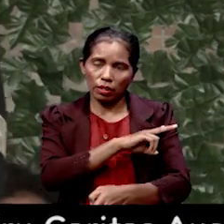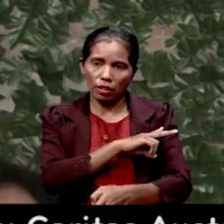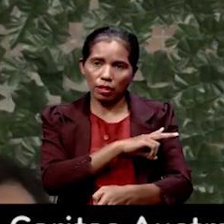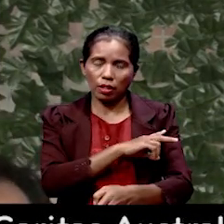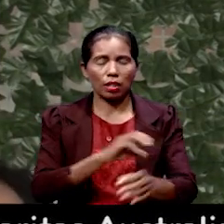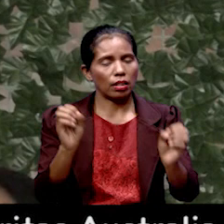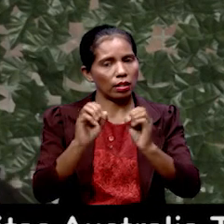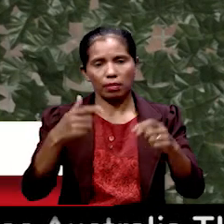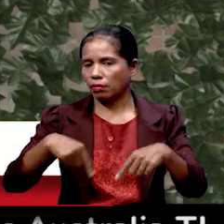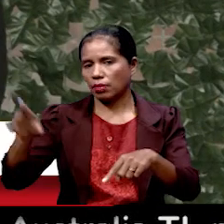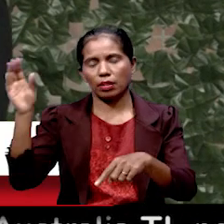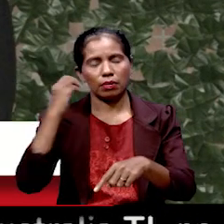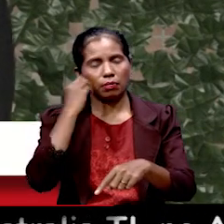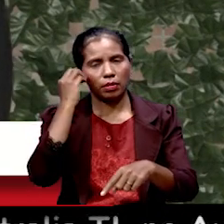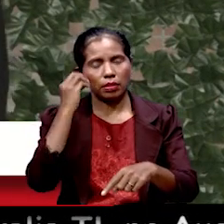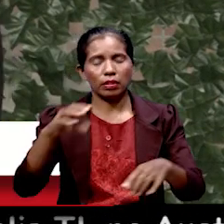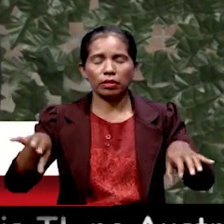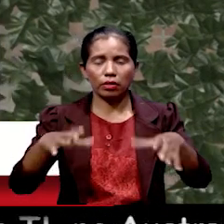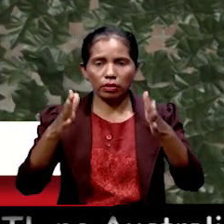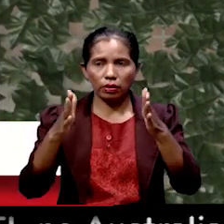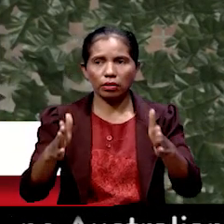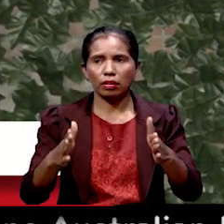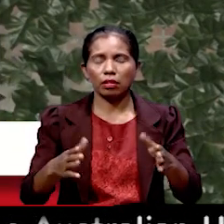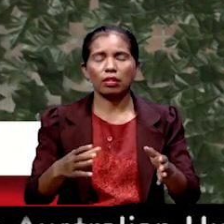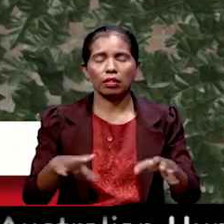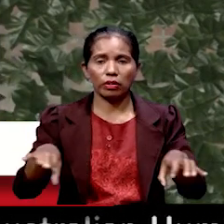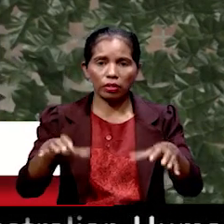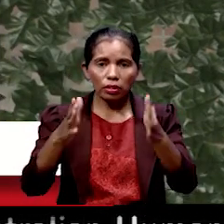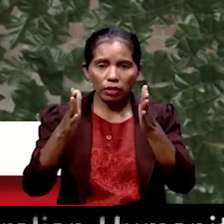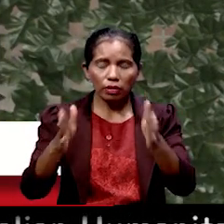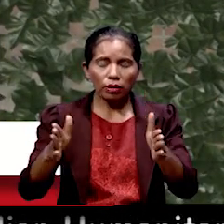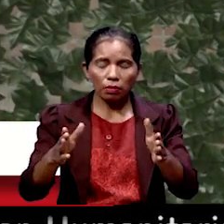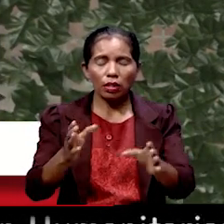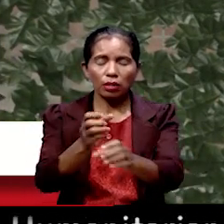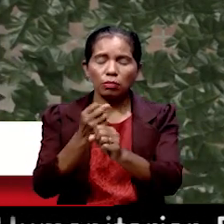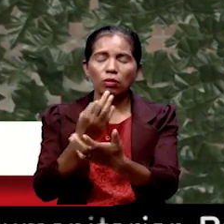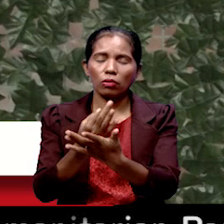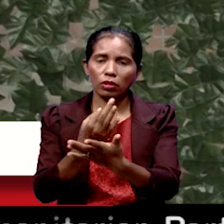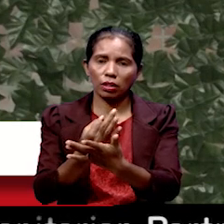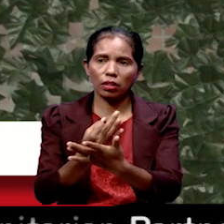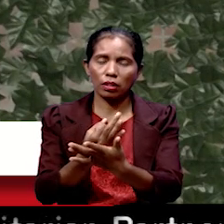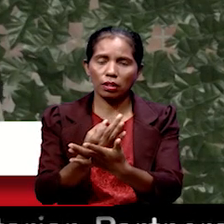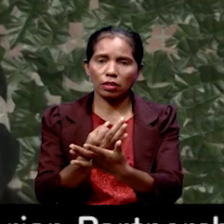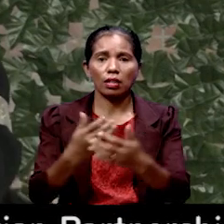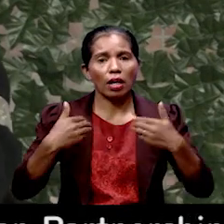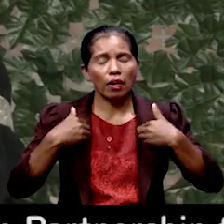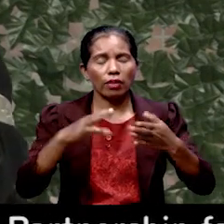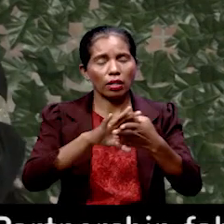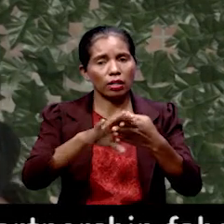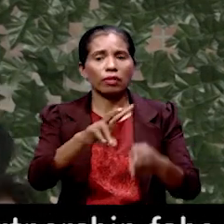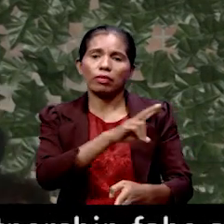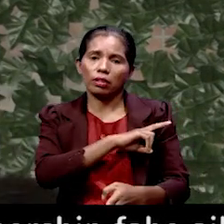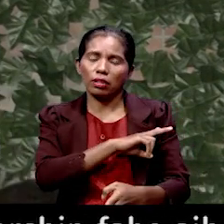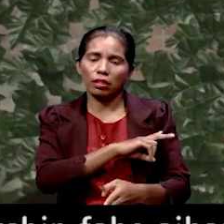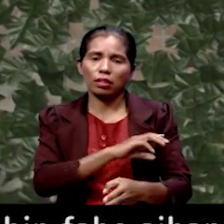Laiha kila hoa. Funsionar pasi muninya be minya salario amuso. Tapi ya kartam be pasi nara.